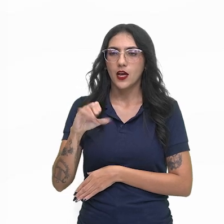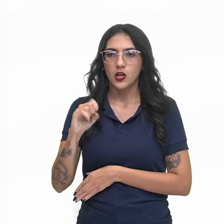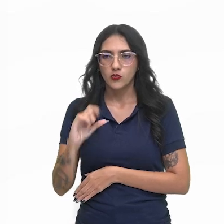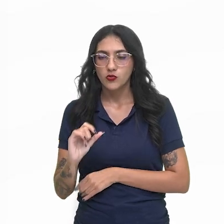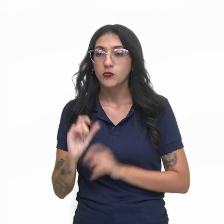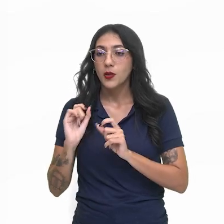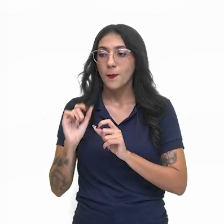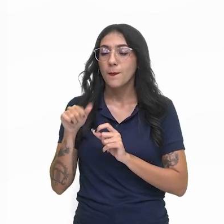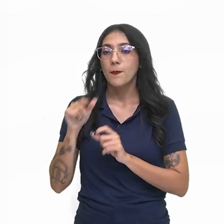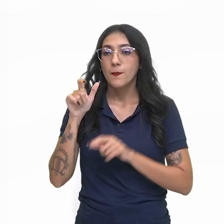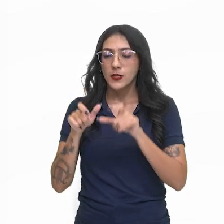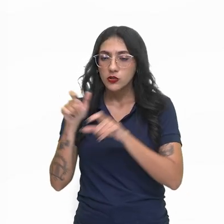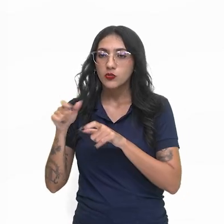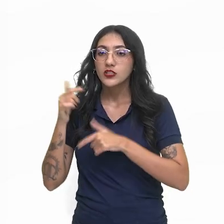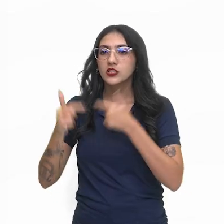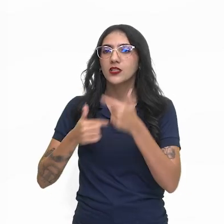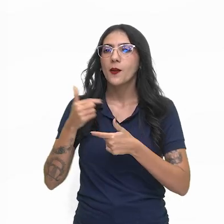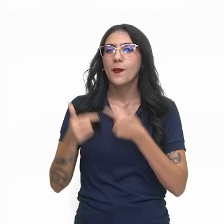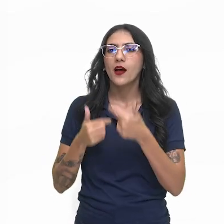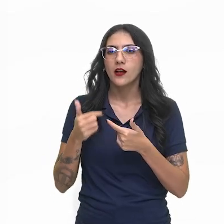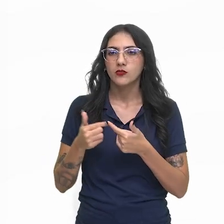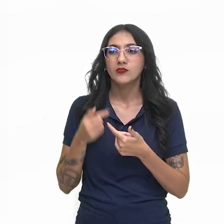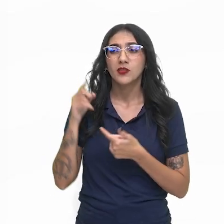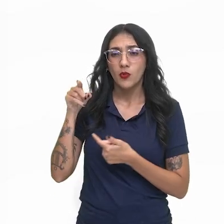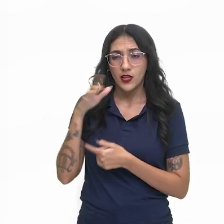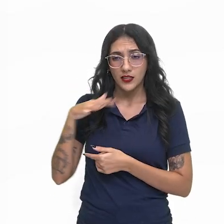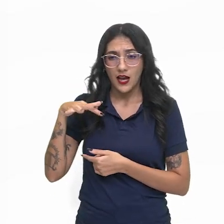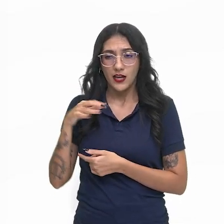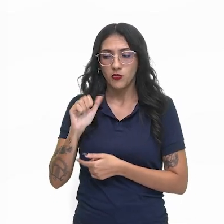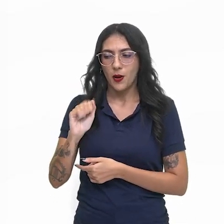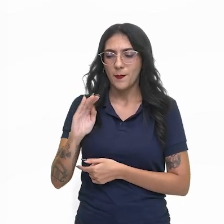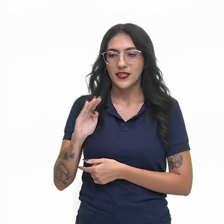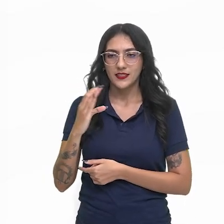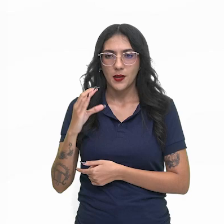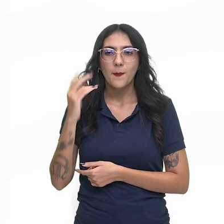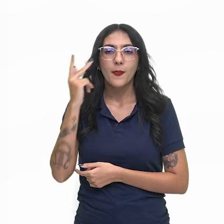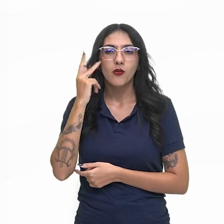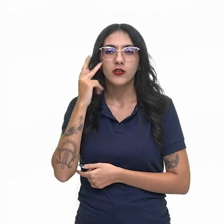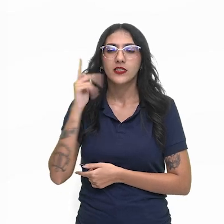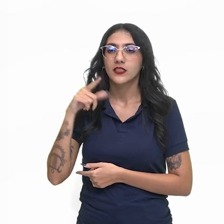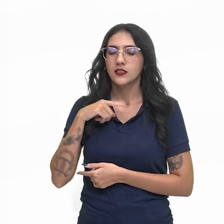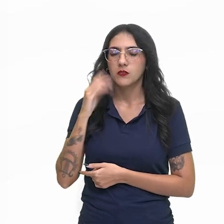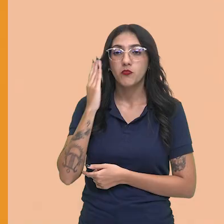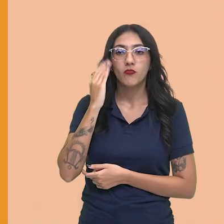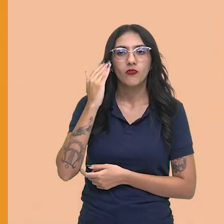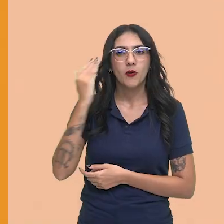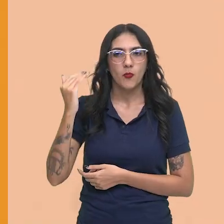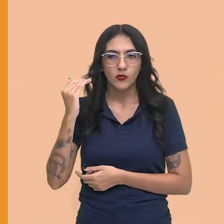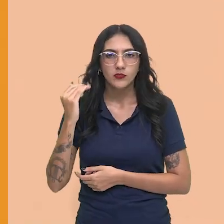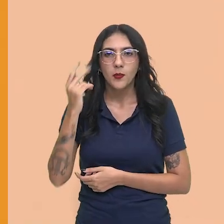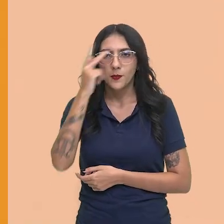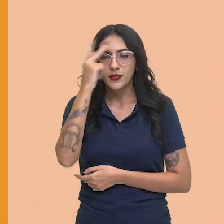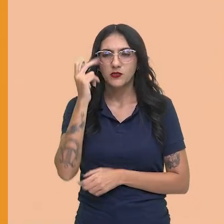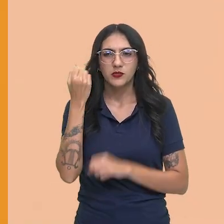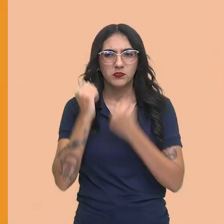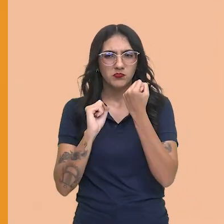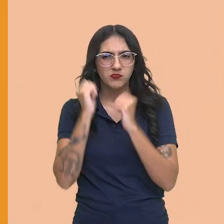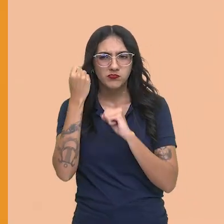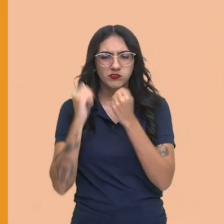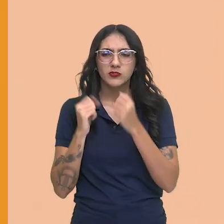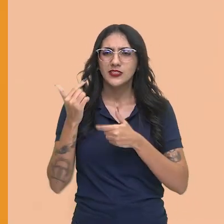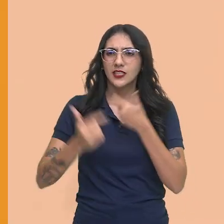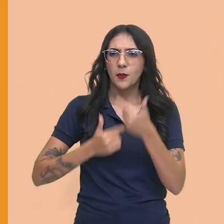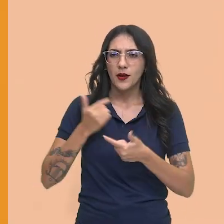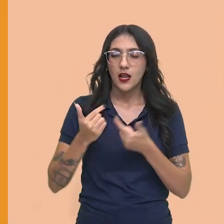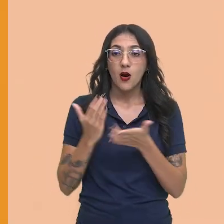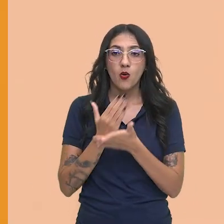manifestação no ABC Paulista, por exemplo, vai ser um movimento operário que ganhou muita força, né? Inclusive, alguns líderes desse movimento